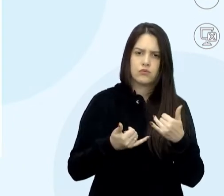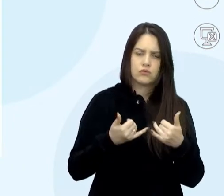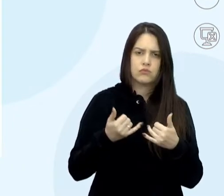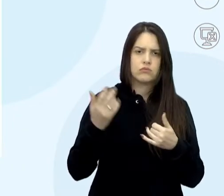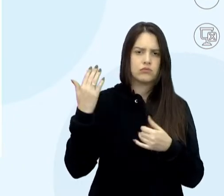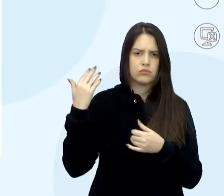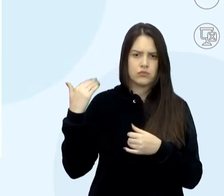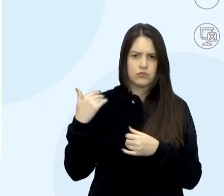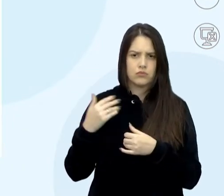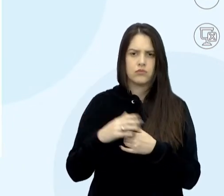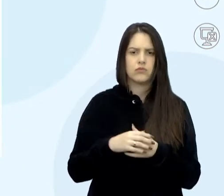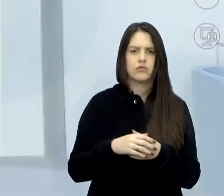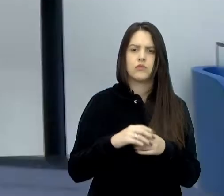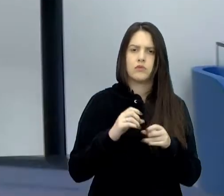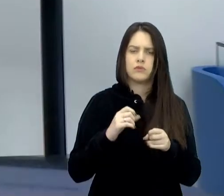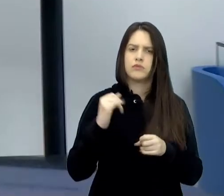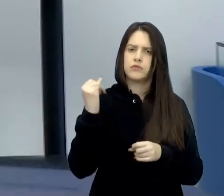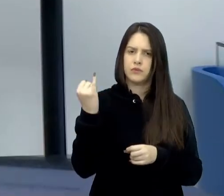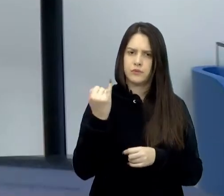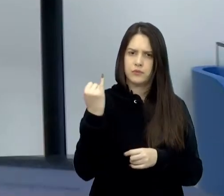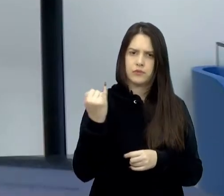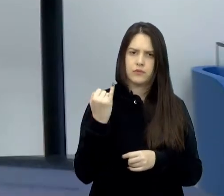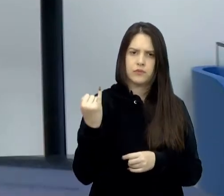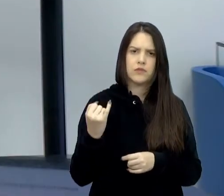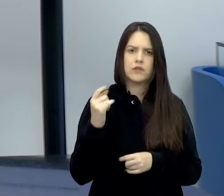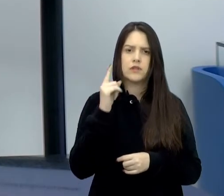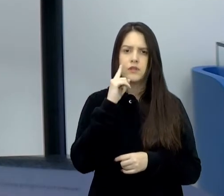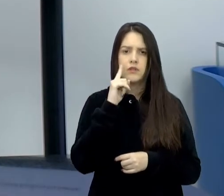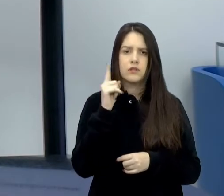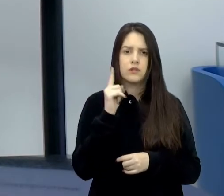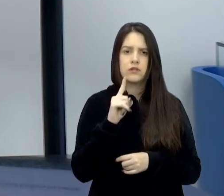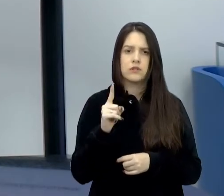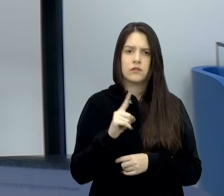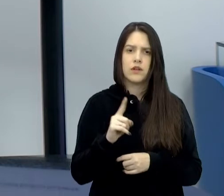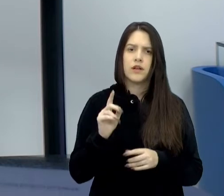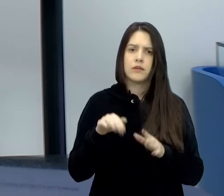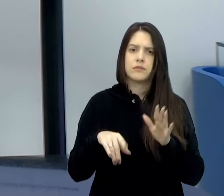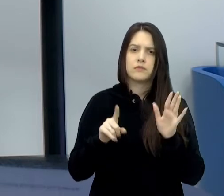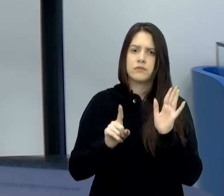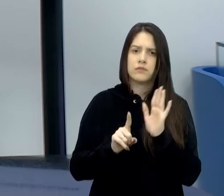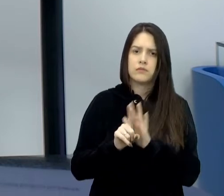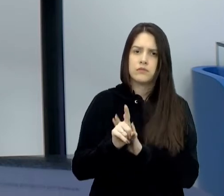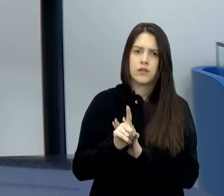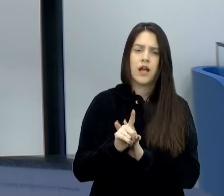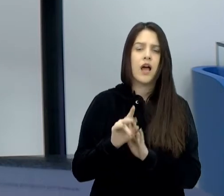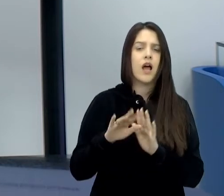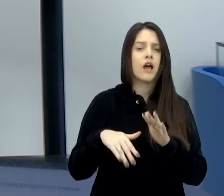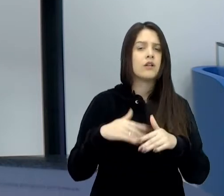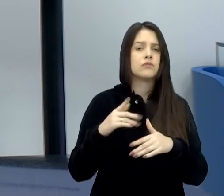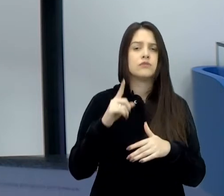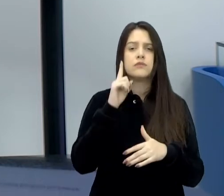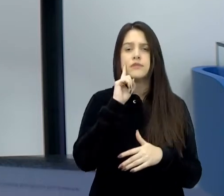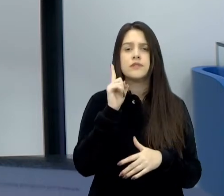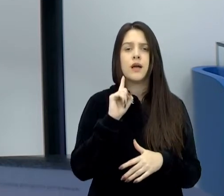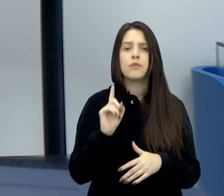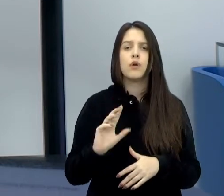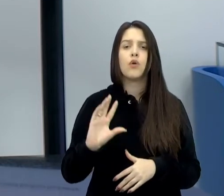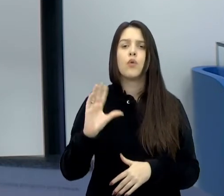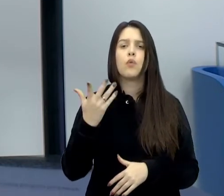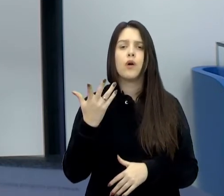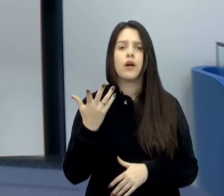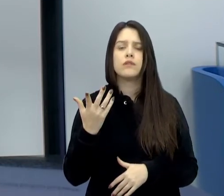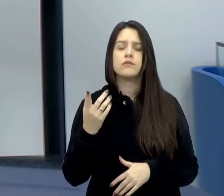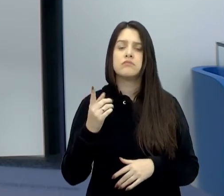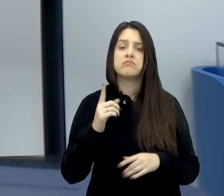anterior. Isso é muito importante, porque eles não estavam na minha conta na previsão. Então, eu peguei uma conta aí que eu paguei